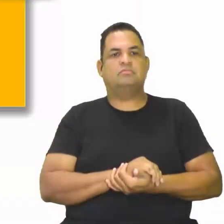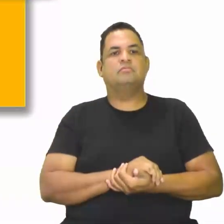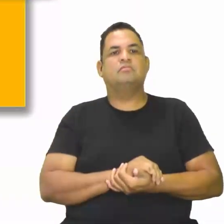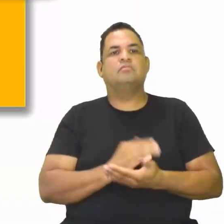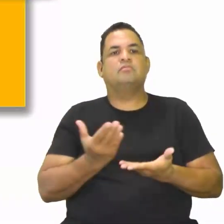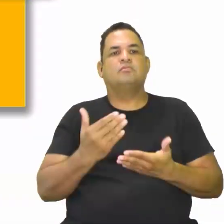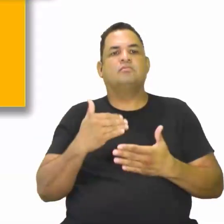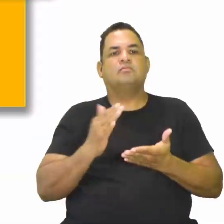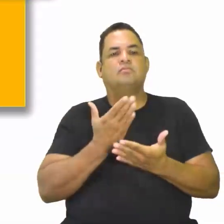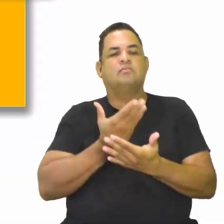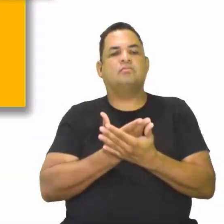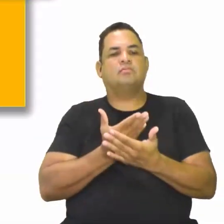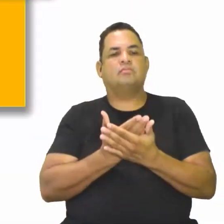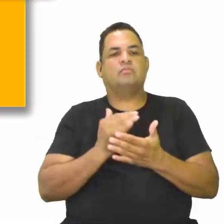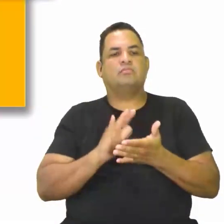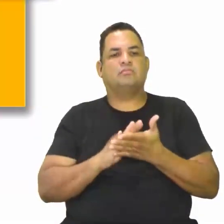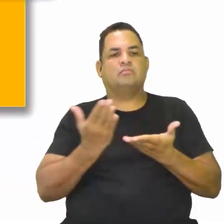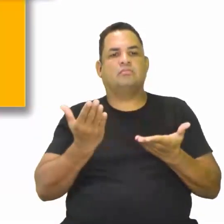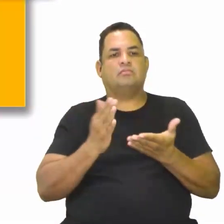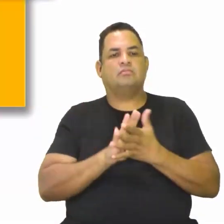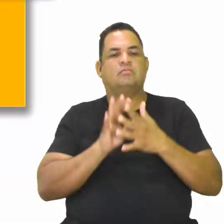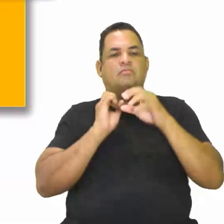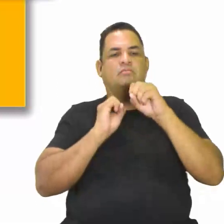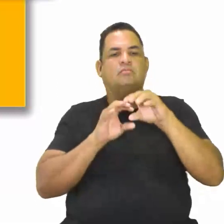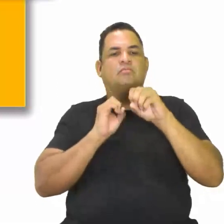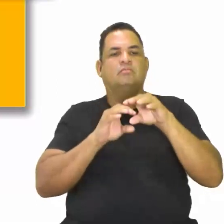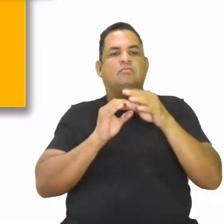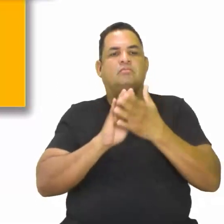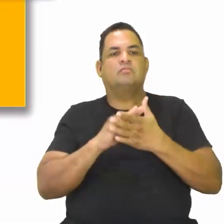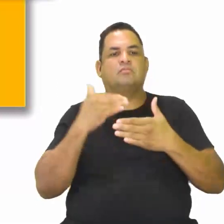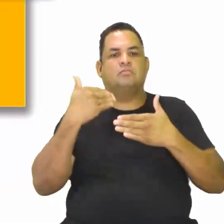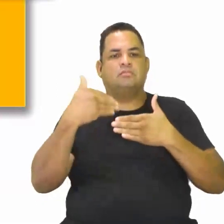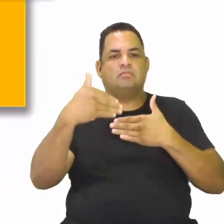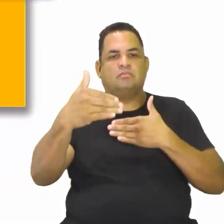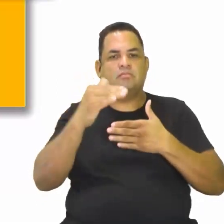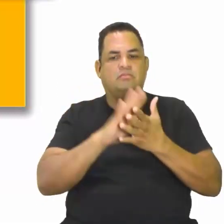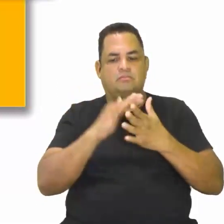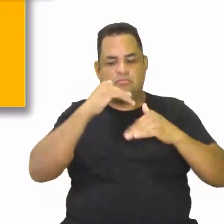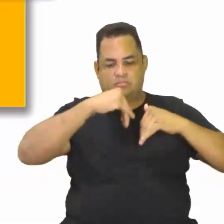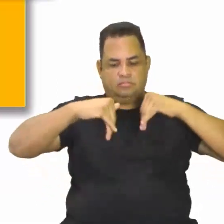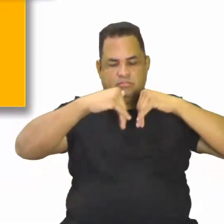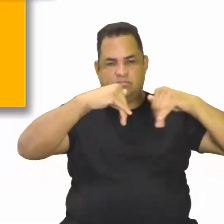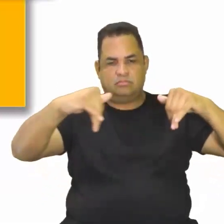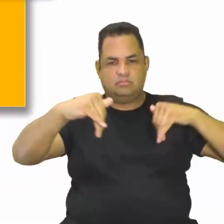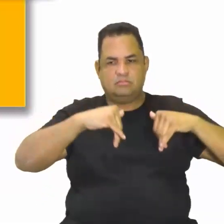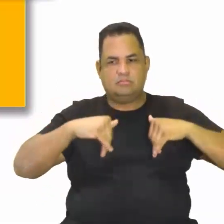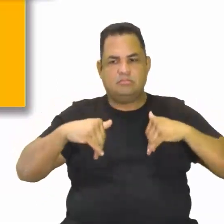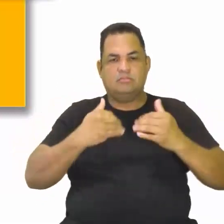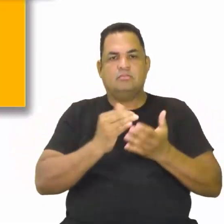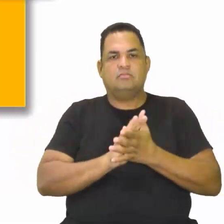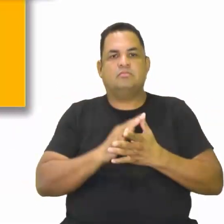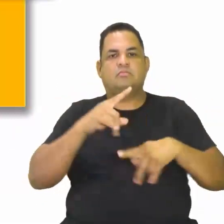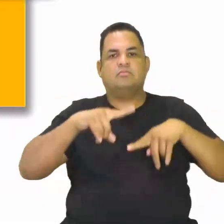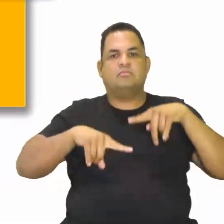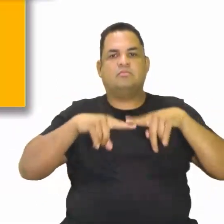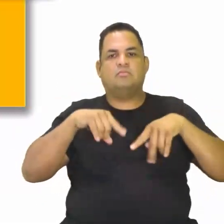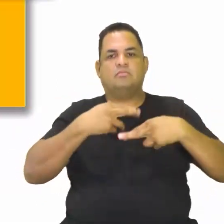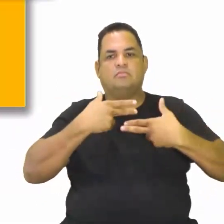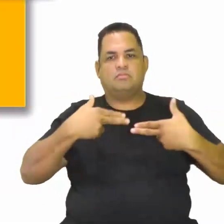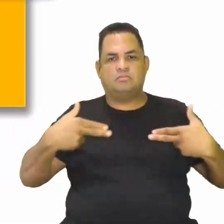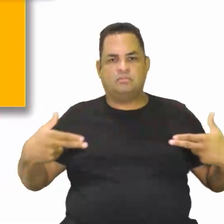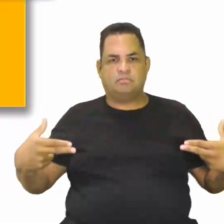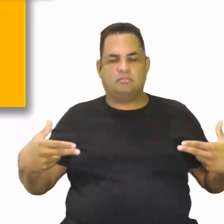Então, a aula de hoje aborda sobre processos de separação